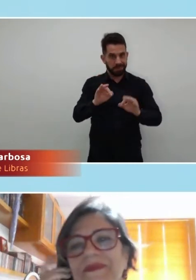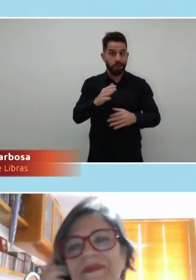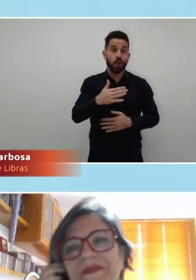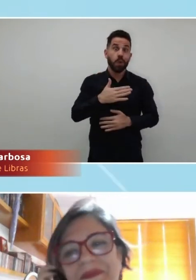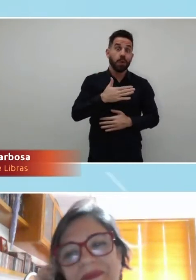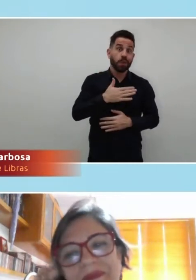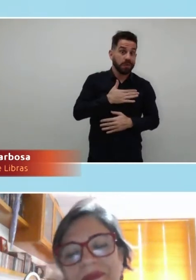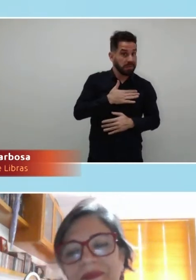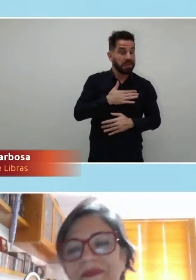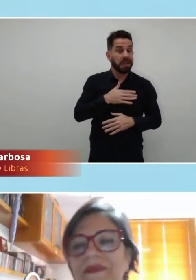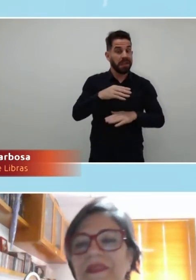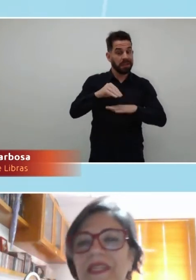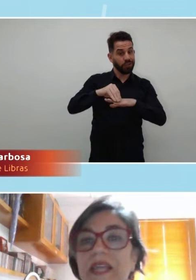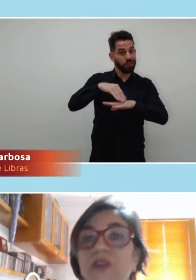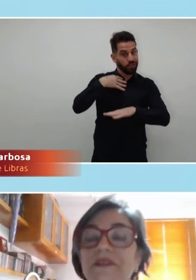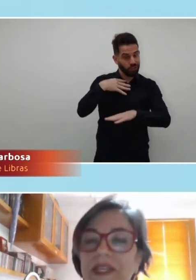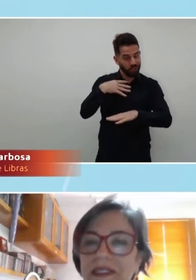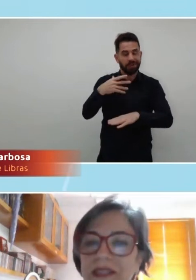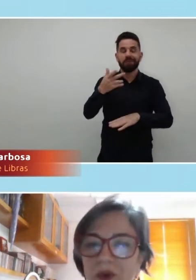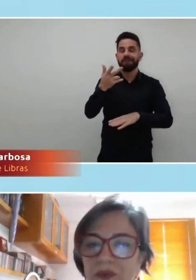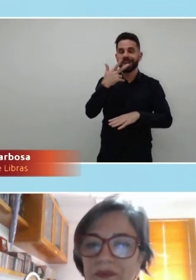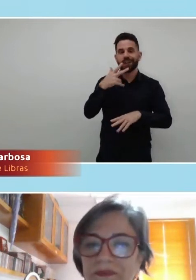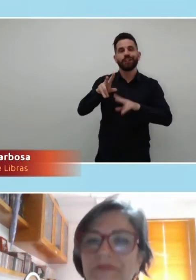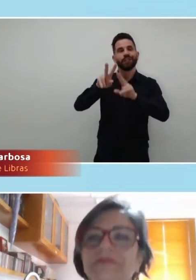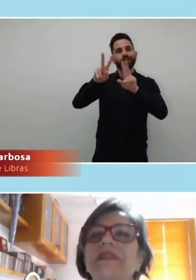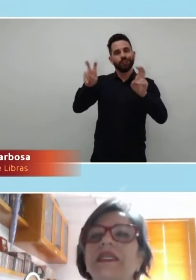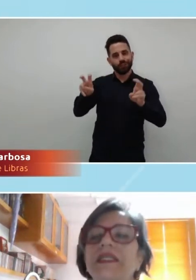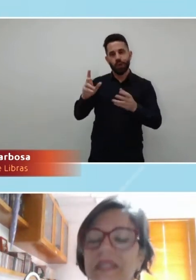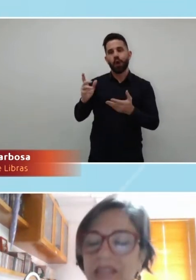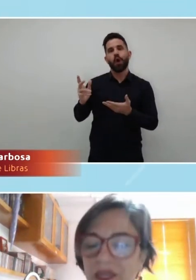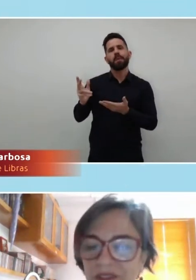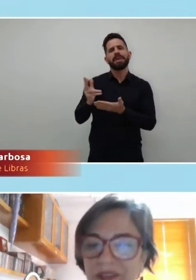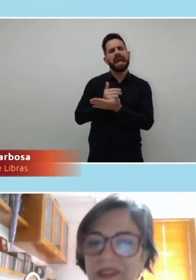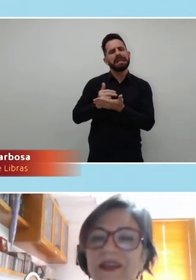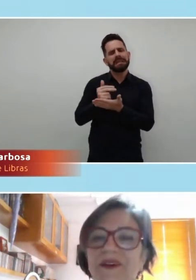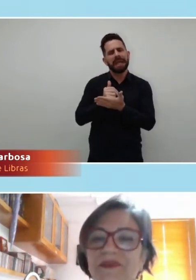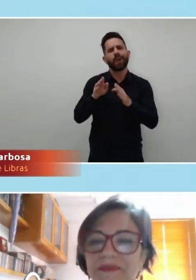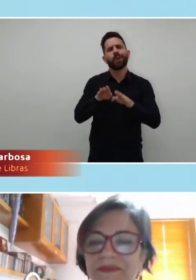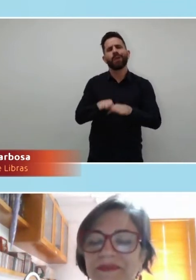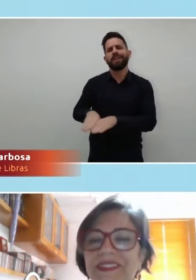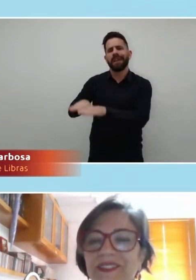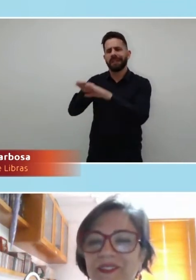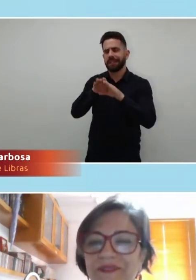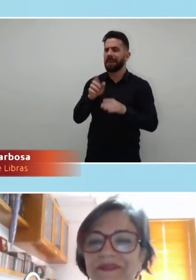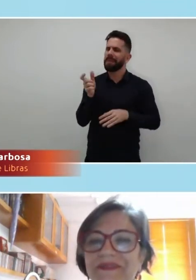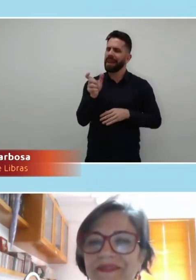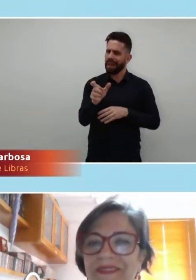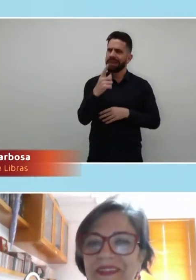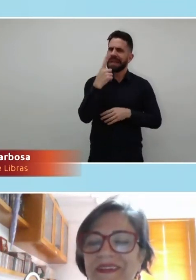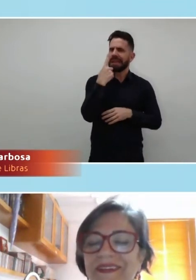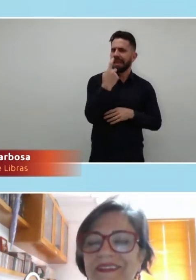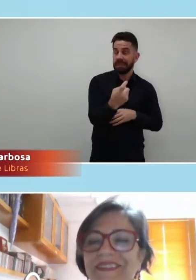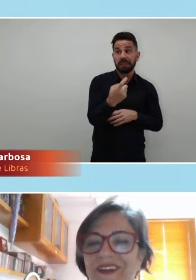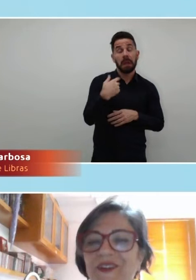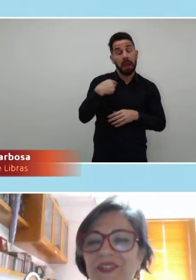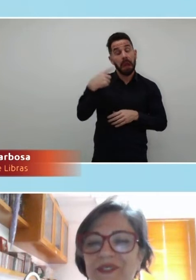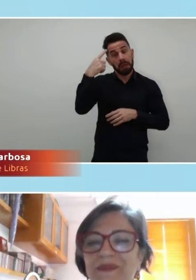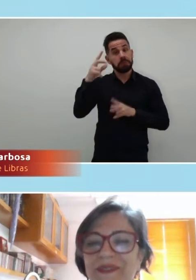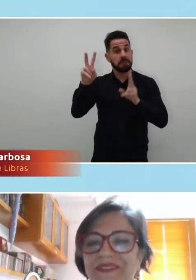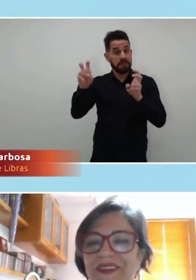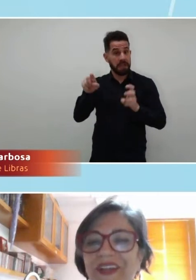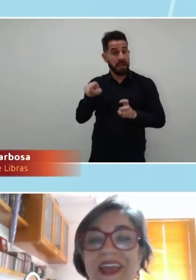falar sobre desenho universal. Uma palavra muito interessante. Acho que a gente vai tocar nesse assunto depois,